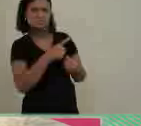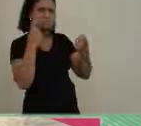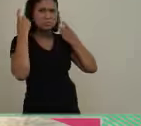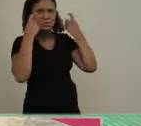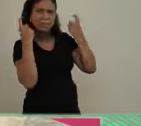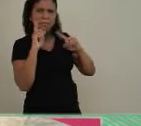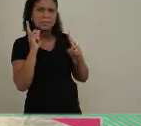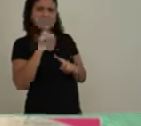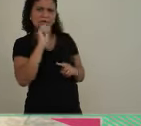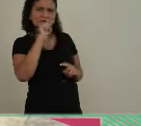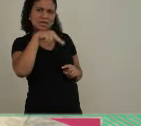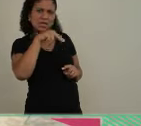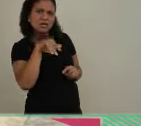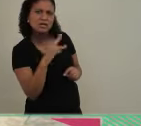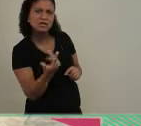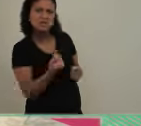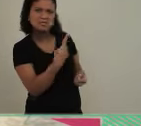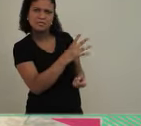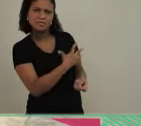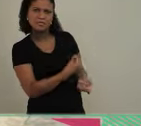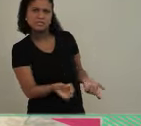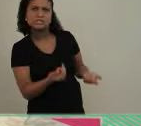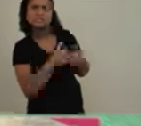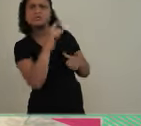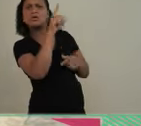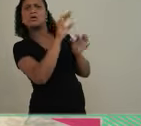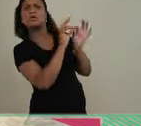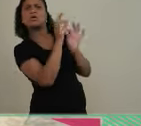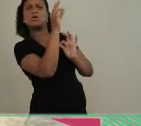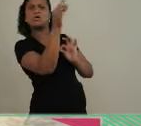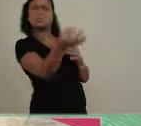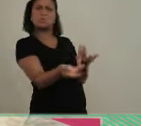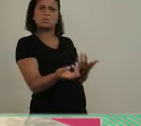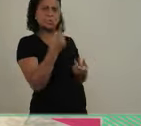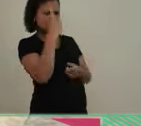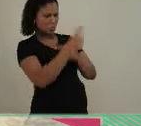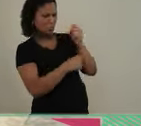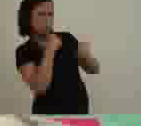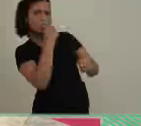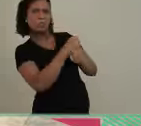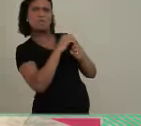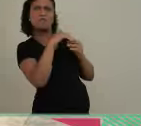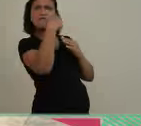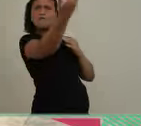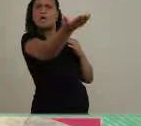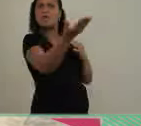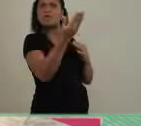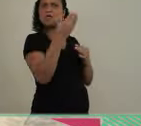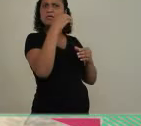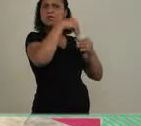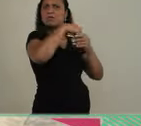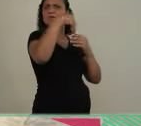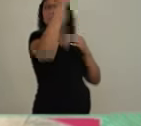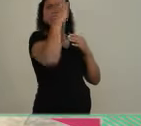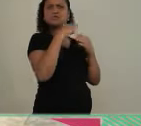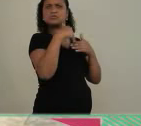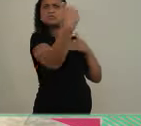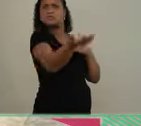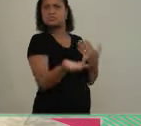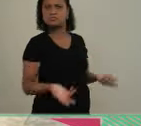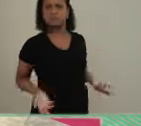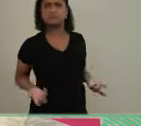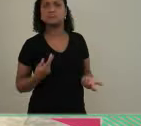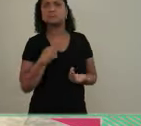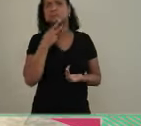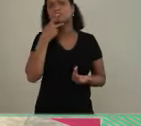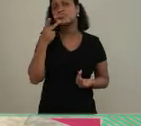é que as pessoas falavam assim, nossa, mas você não está preocupada? Da Aninha tá lá, tá longe, vai passar 1 ano fora. Eu falei assim,